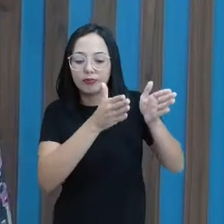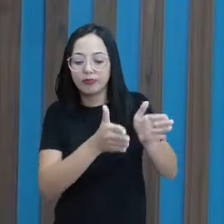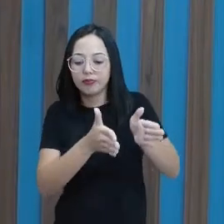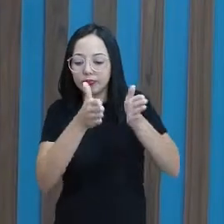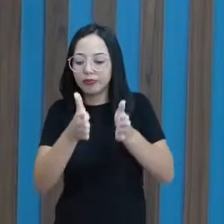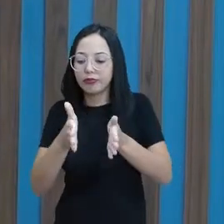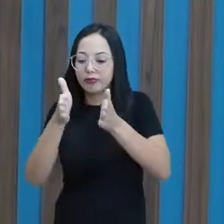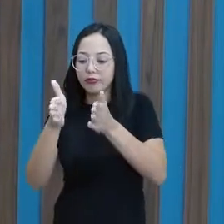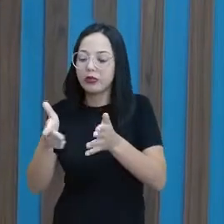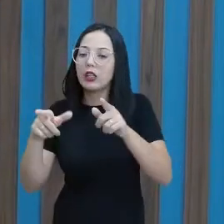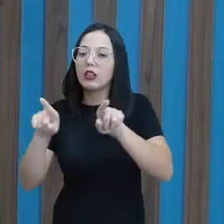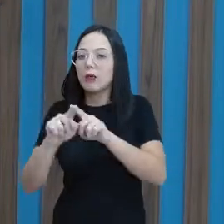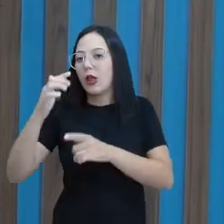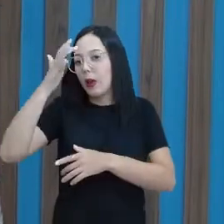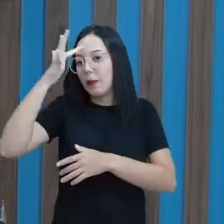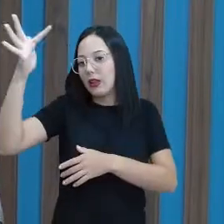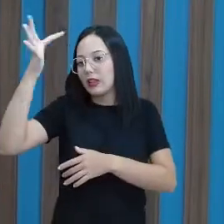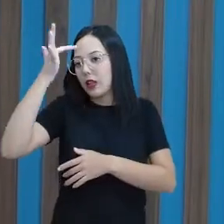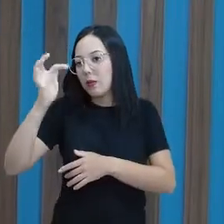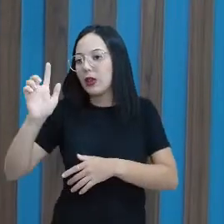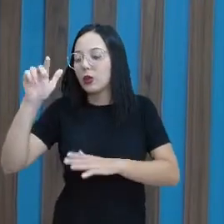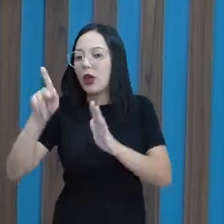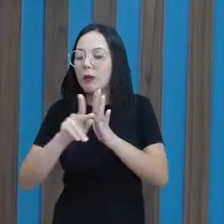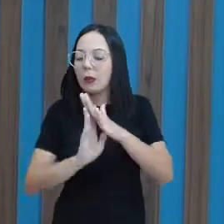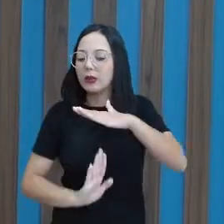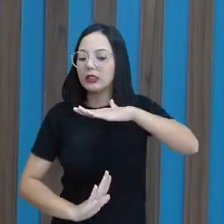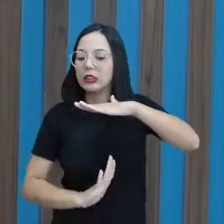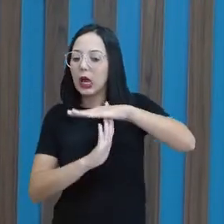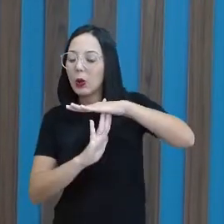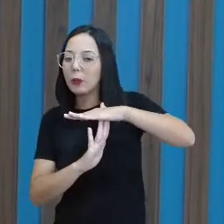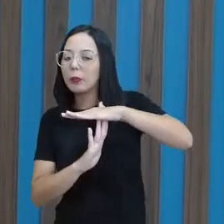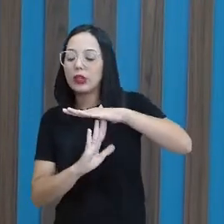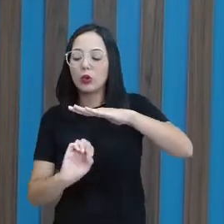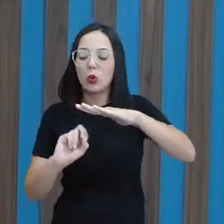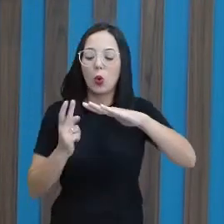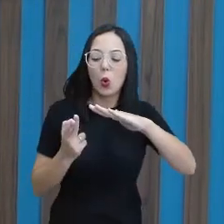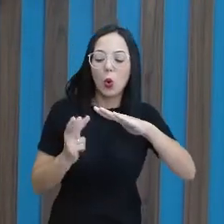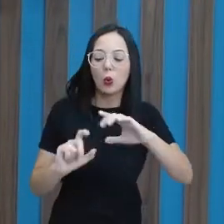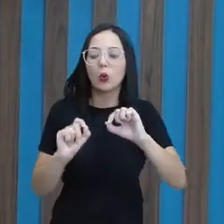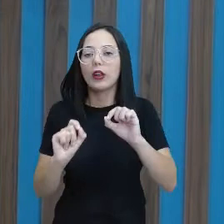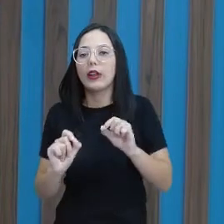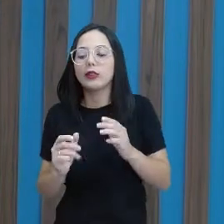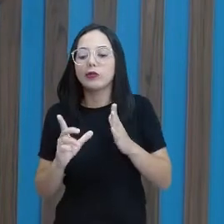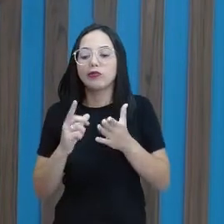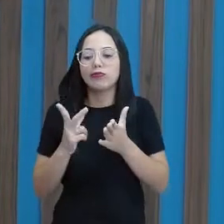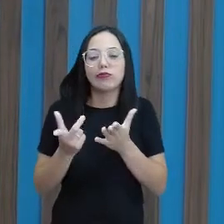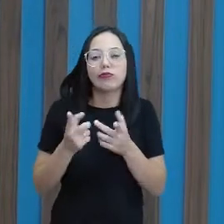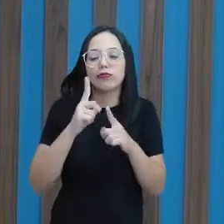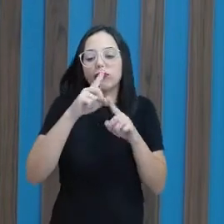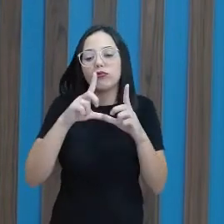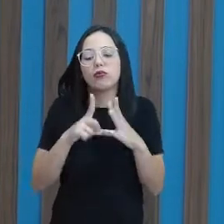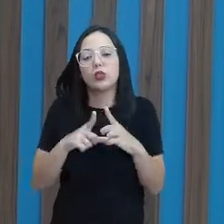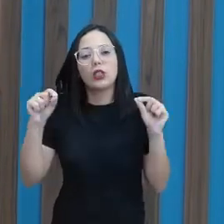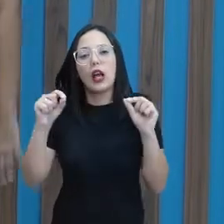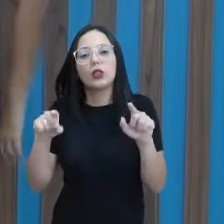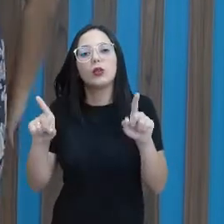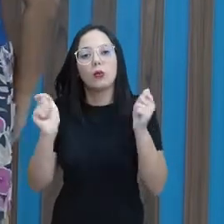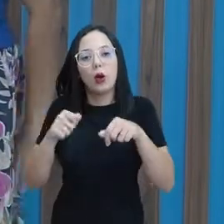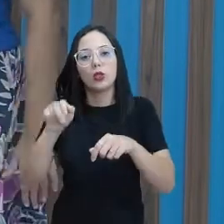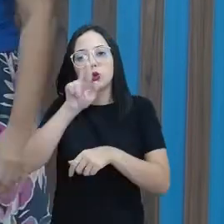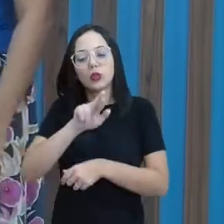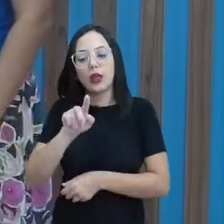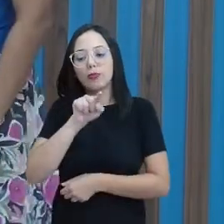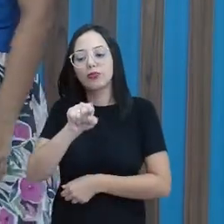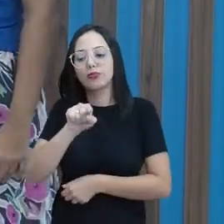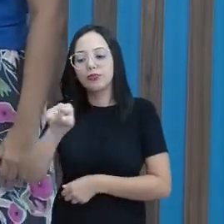e esse pensamento ou ele é interrompido, ou ele é suspenso, e a gente pode marcar isso com a reticência.